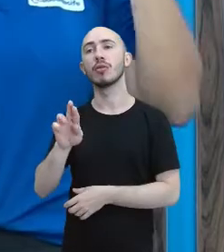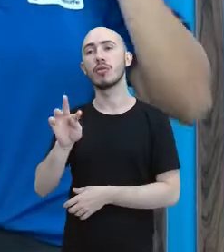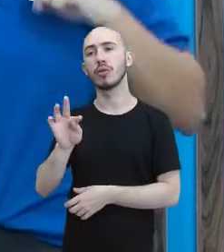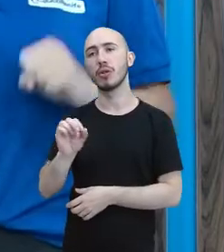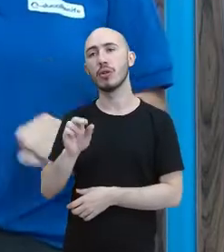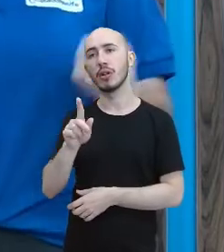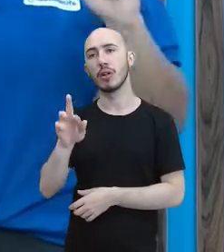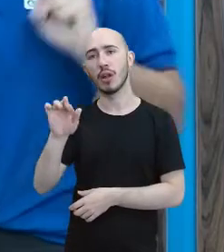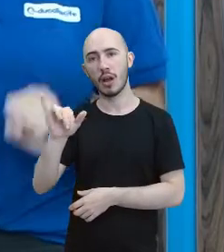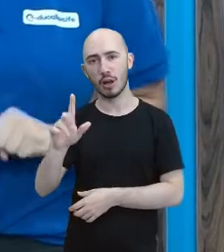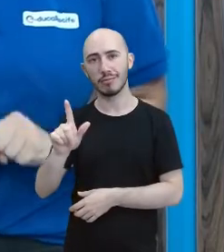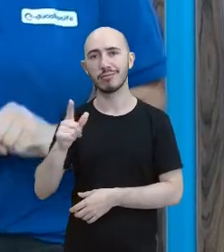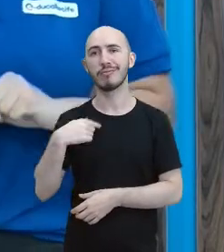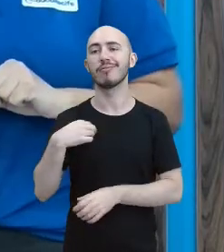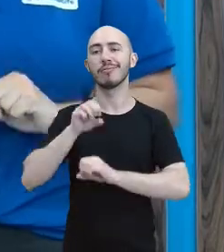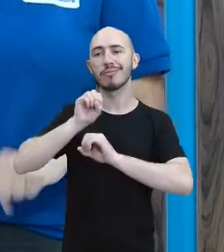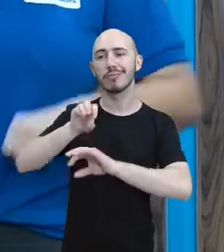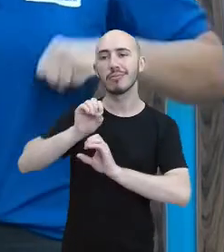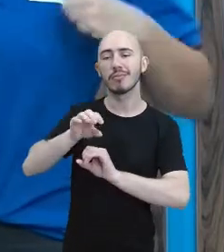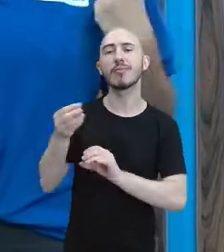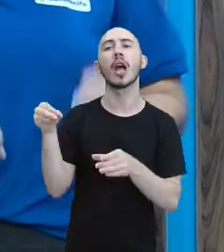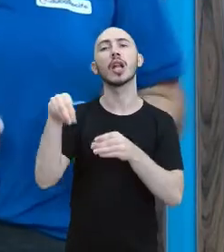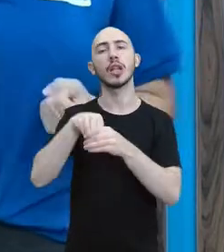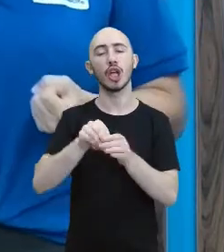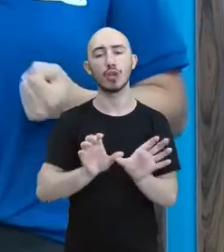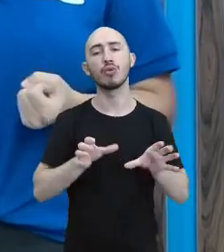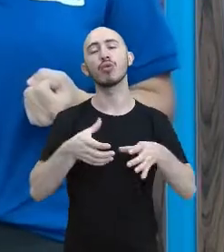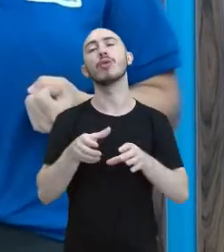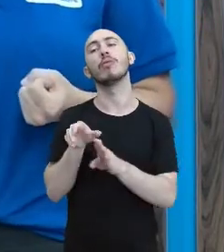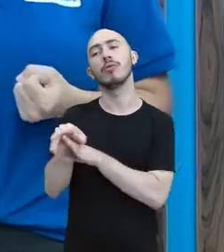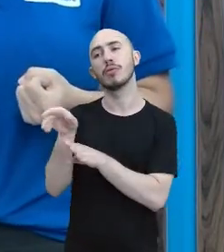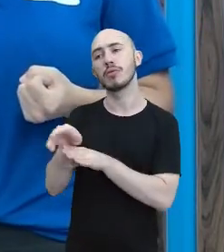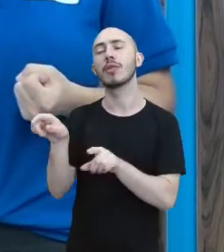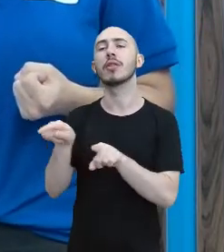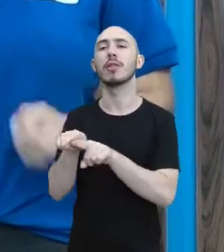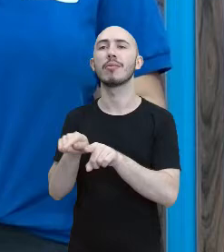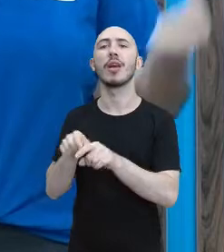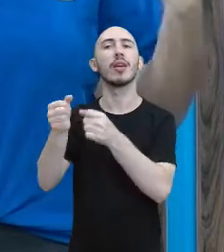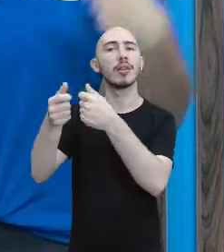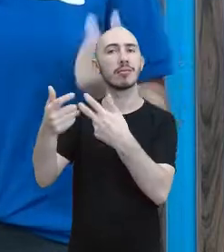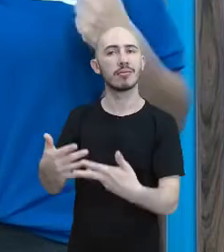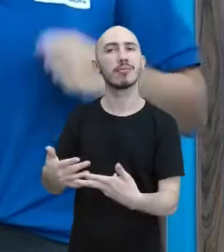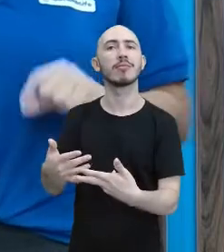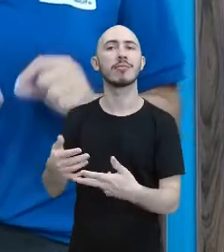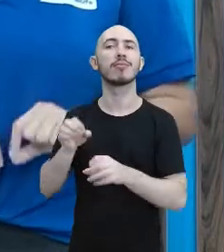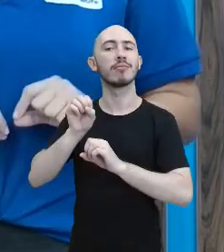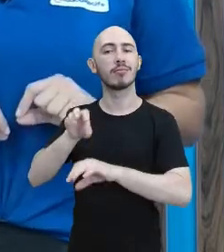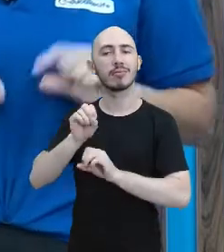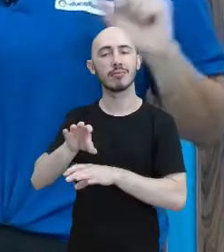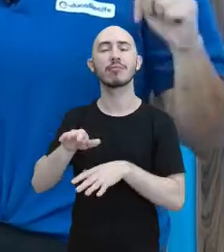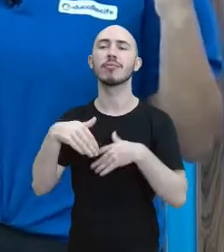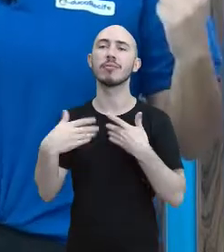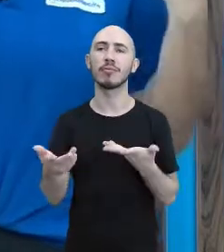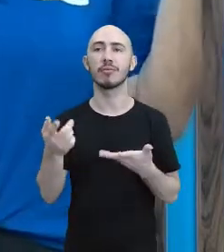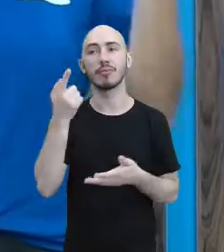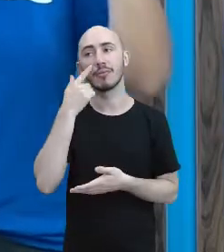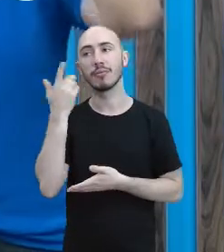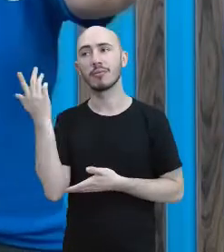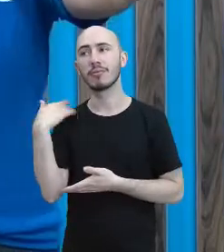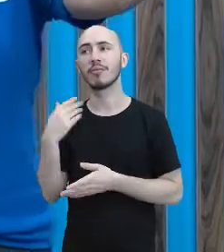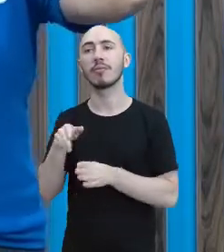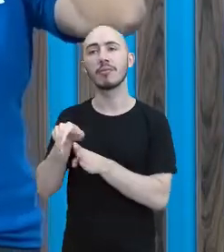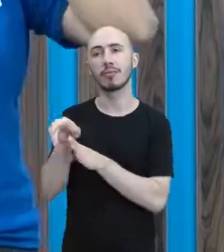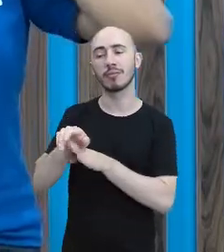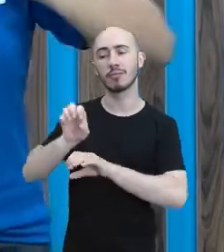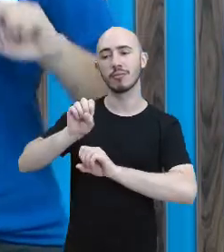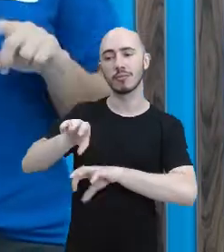esse agrupamento de gêneros da ordem do instruir e descrever. E é justamente isso que ele faz. Ele instrui.